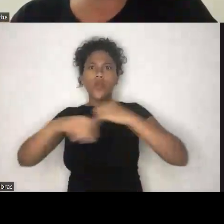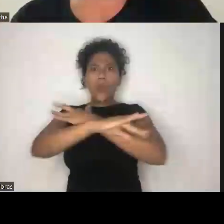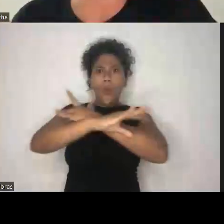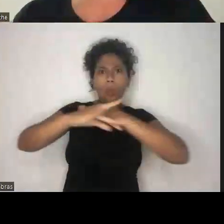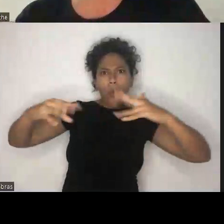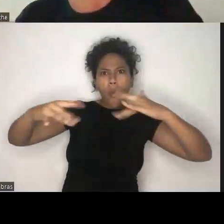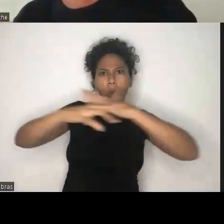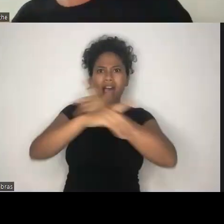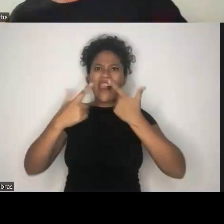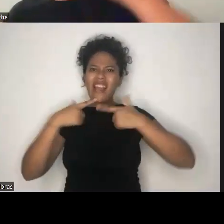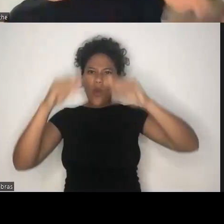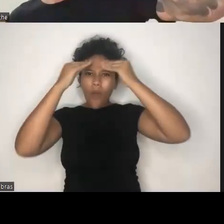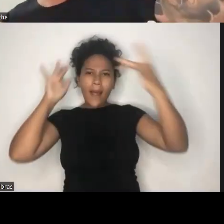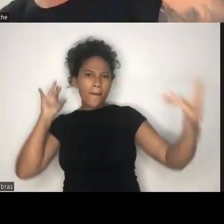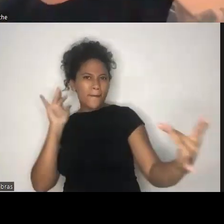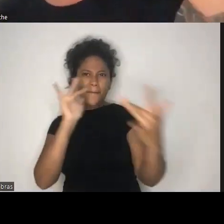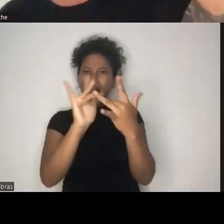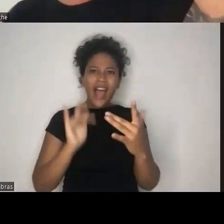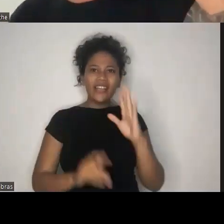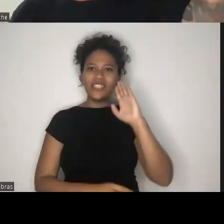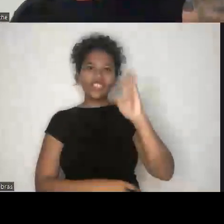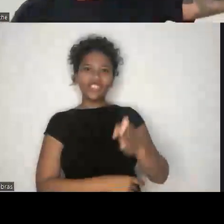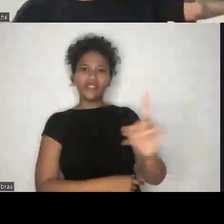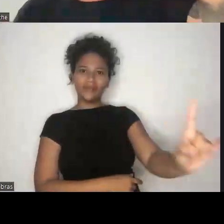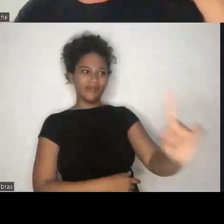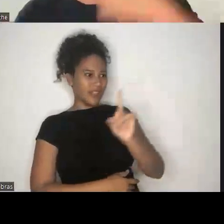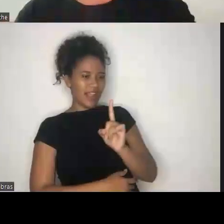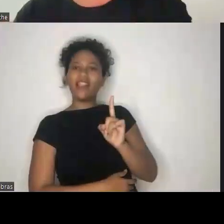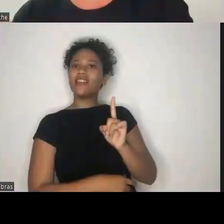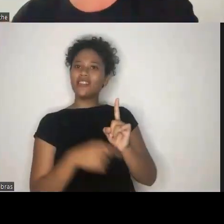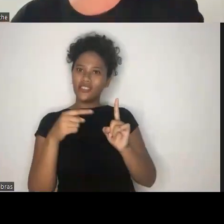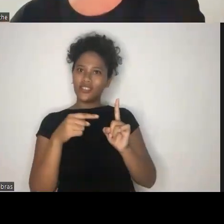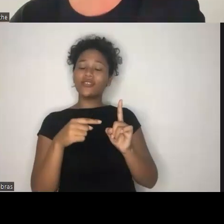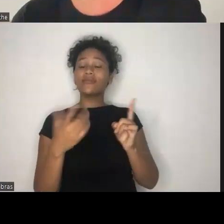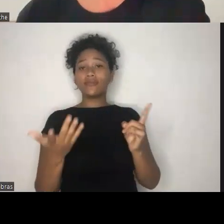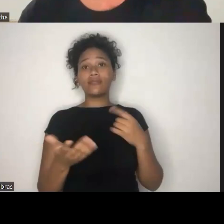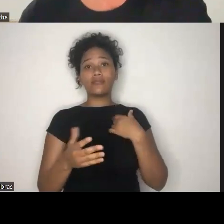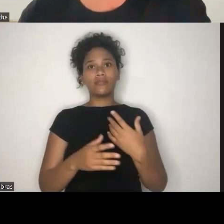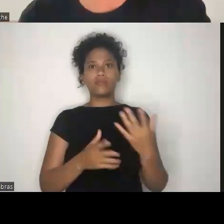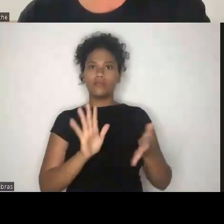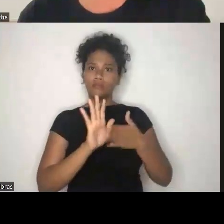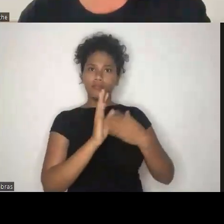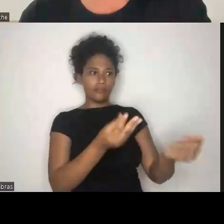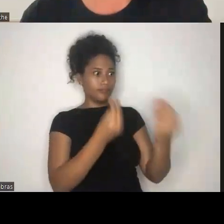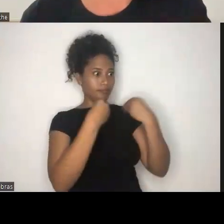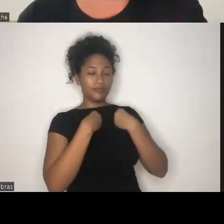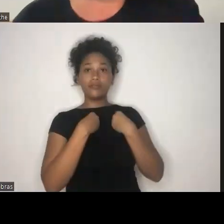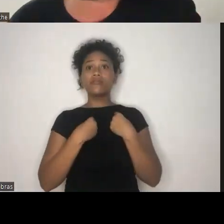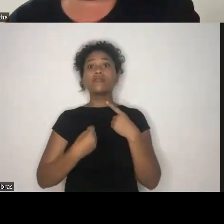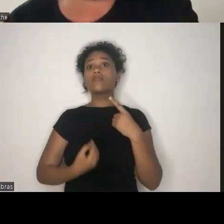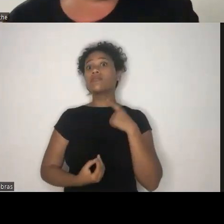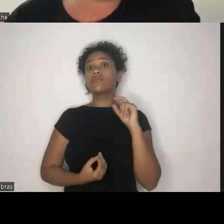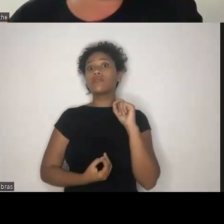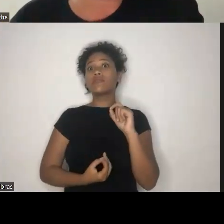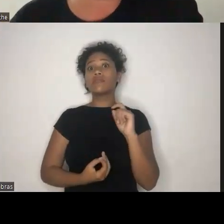comunica com o cliente então eu tô mostrando isso para vocês porque quando eu recebi essa proposta eu recebi uma proposta que poderia